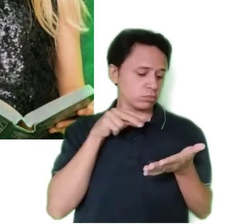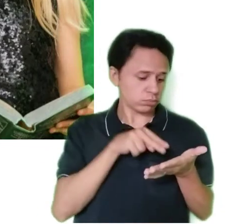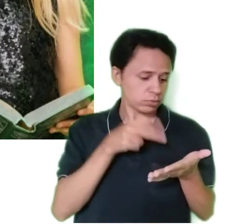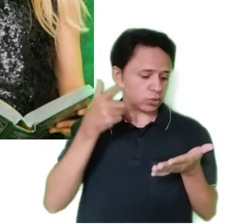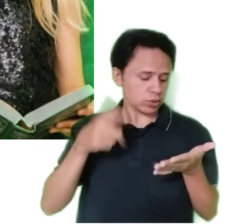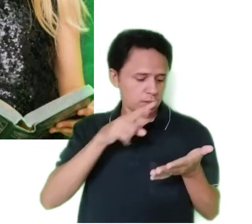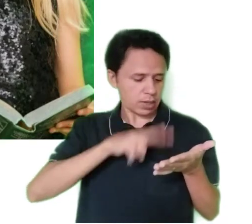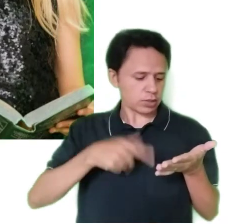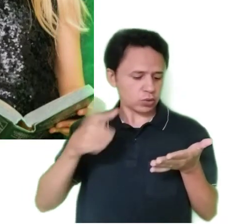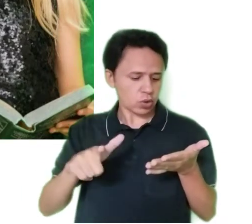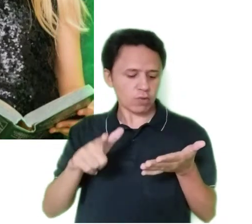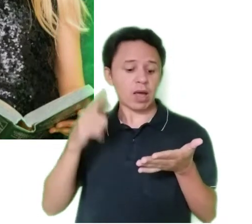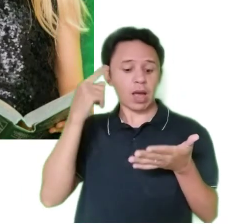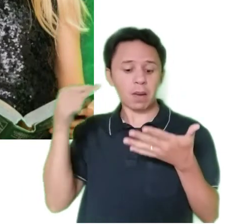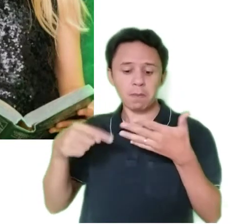pontos principais.